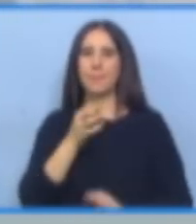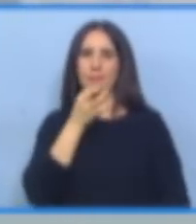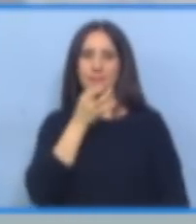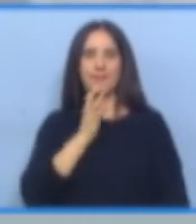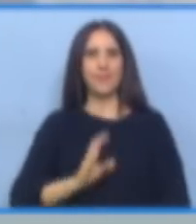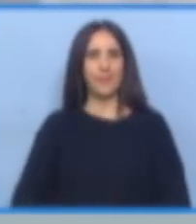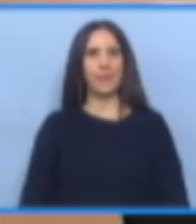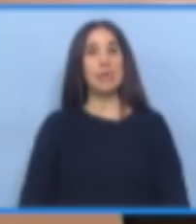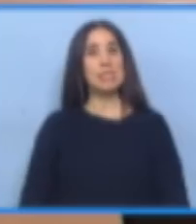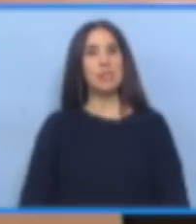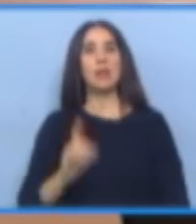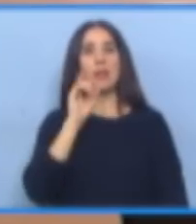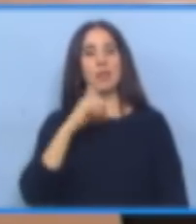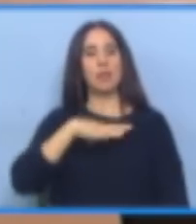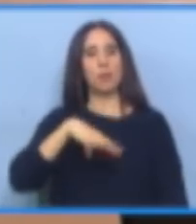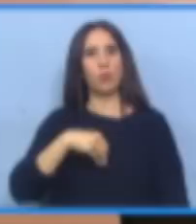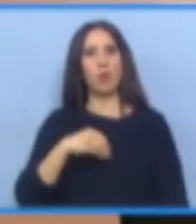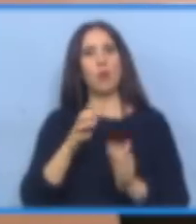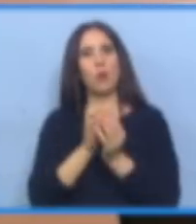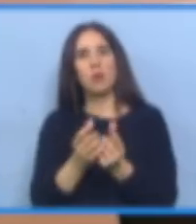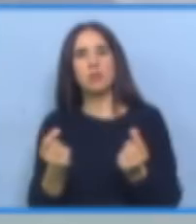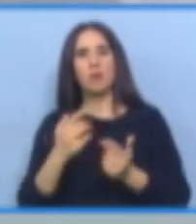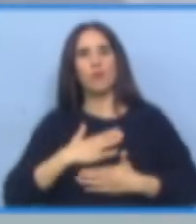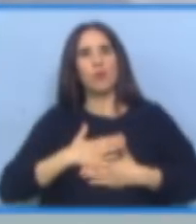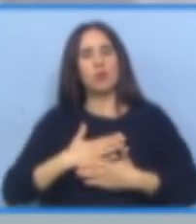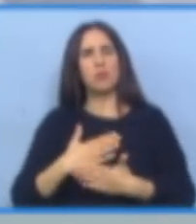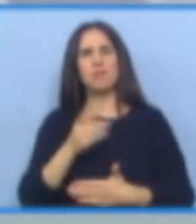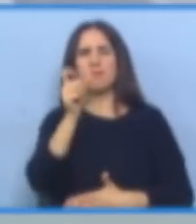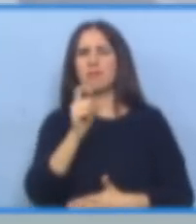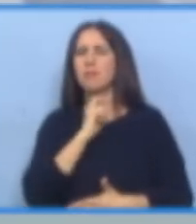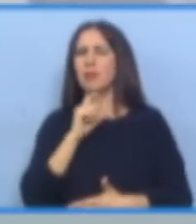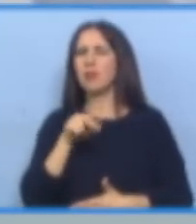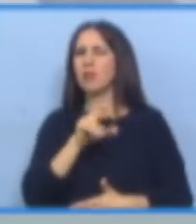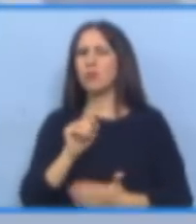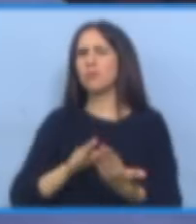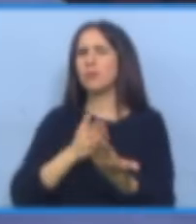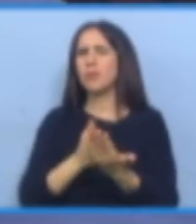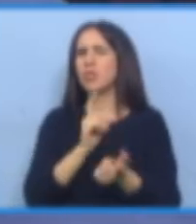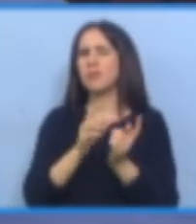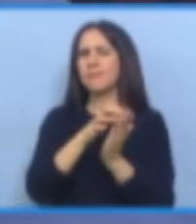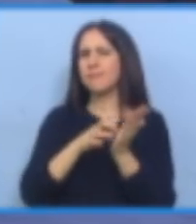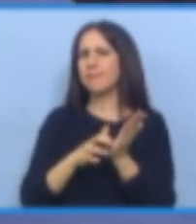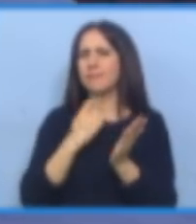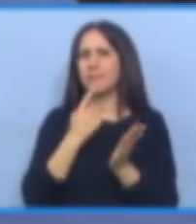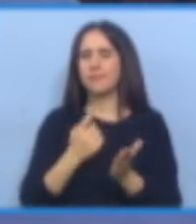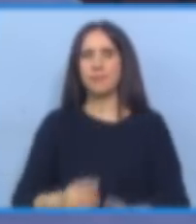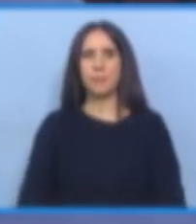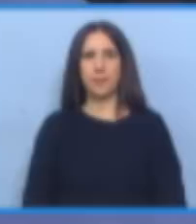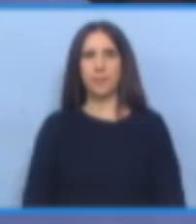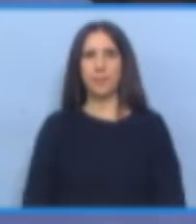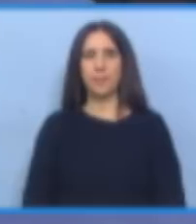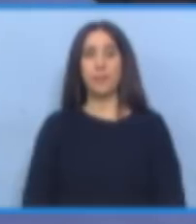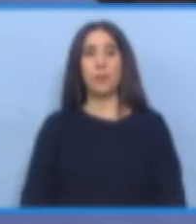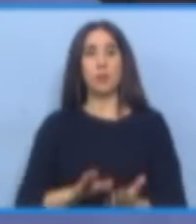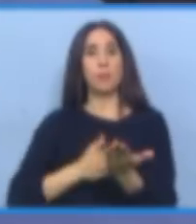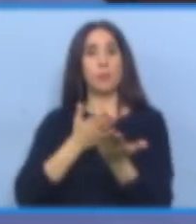do Dia Mundial de Oração pelas Vocações. Que proposta é esta, Padre Nélio, que é feita pela liturgia? É uma proposta muito importante e que a comunidade